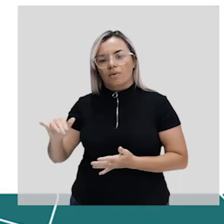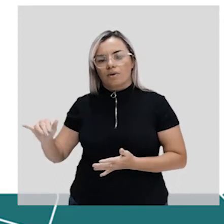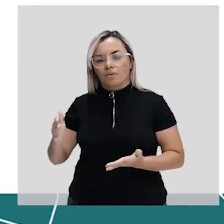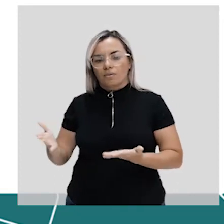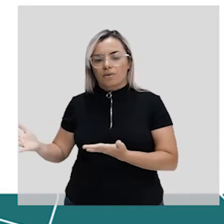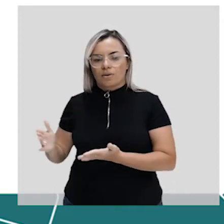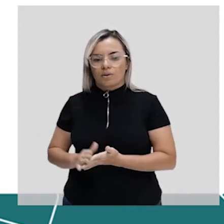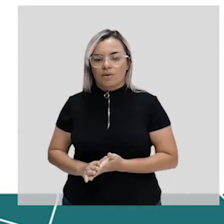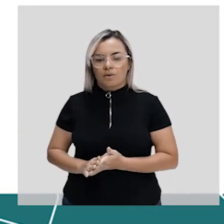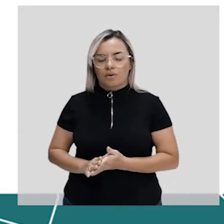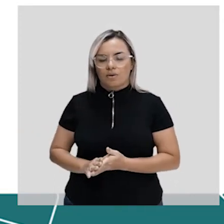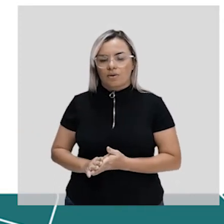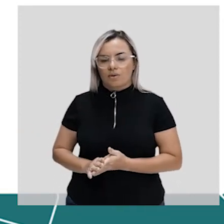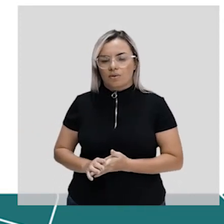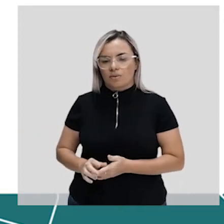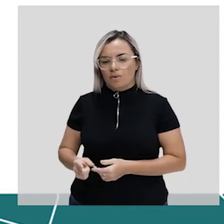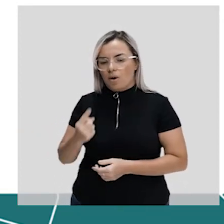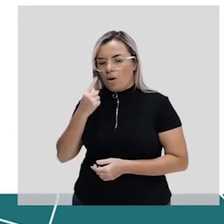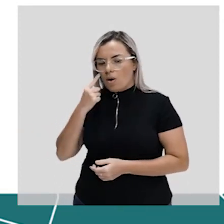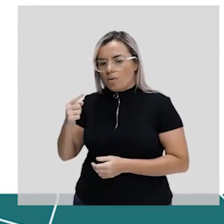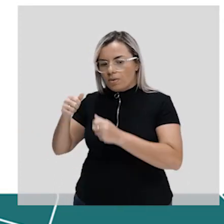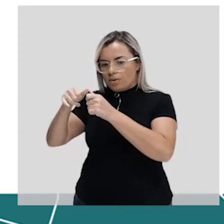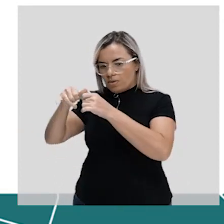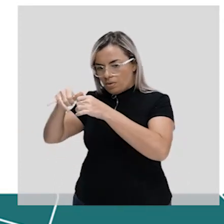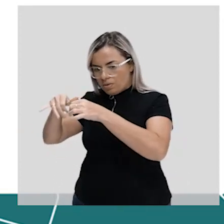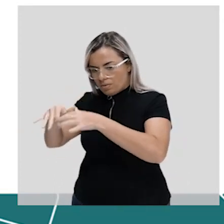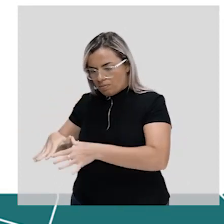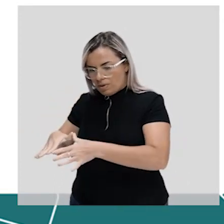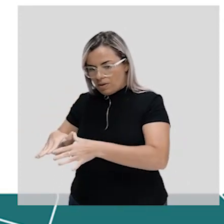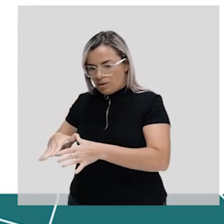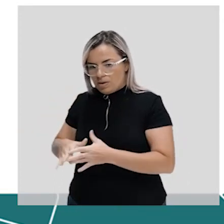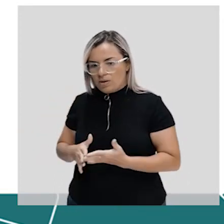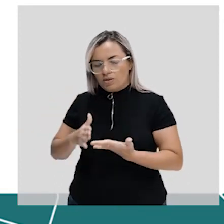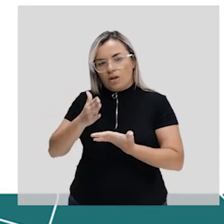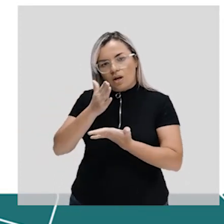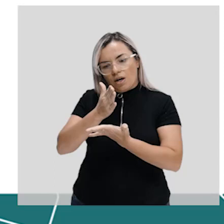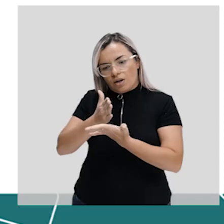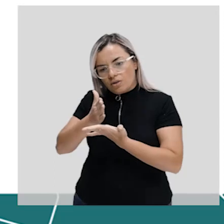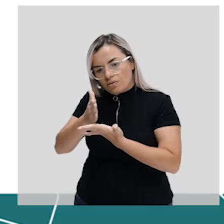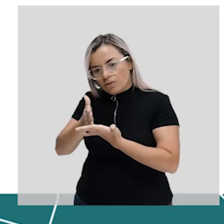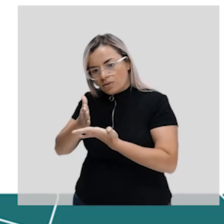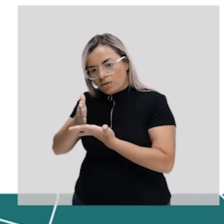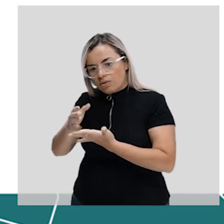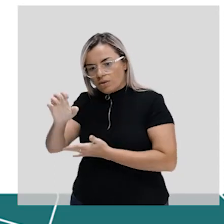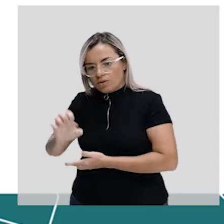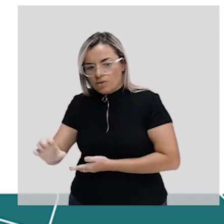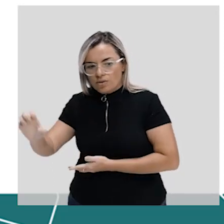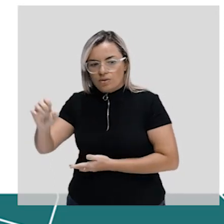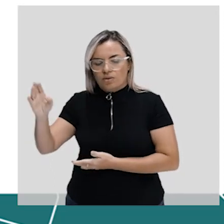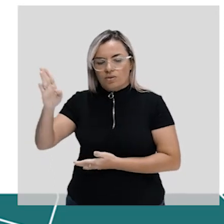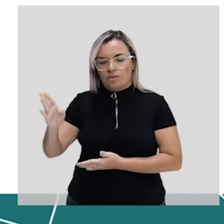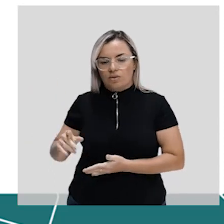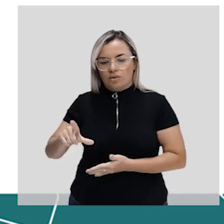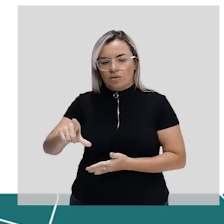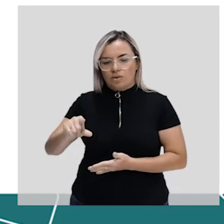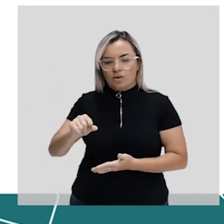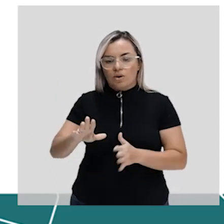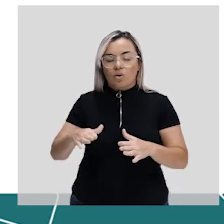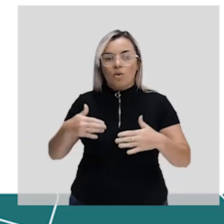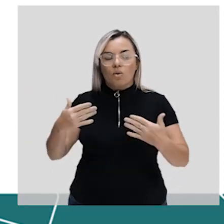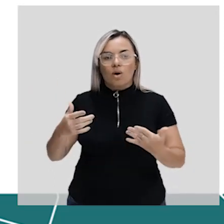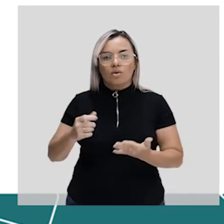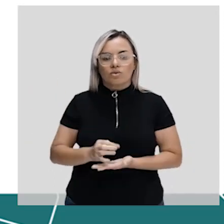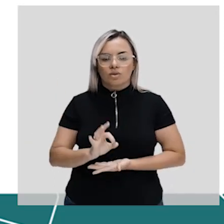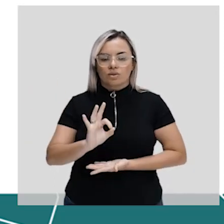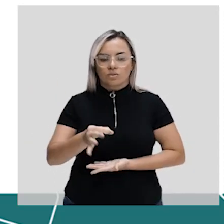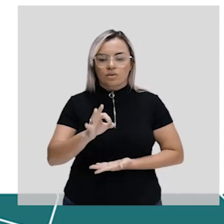tá, de divisão regional do Brasil e, em seguida, assinale a proposição correta, né? E eu tenho aqui o nosso país, né,